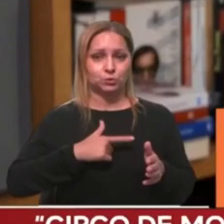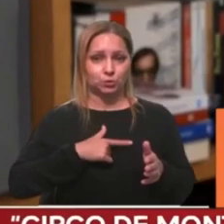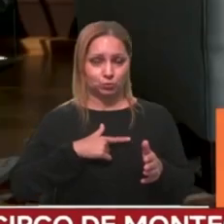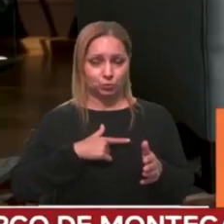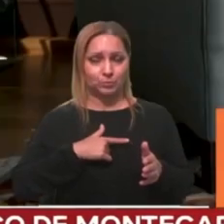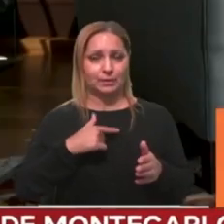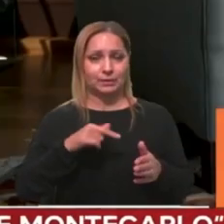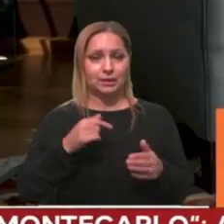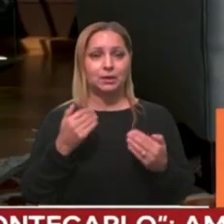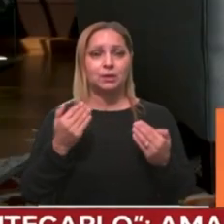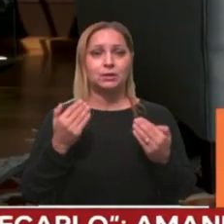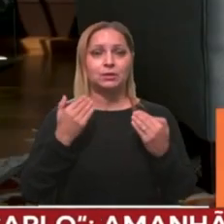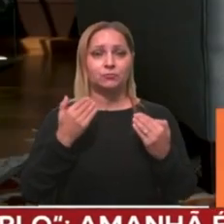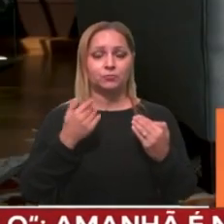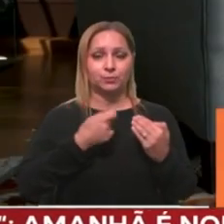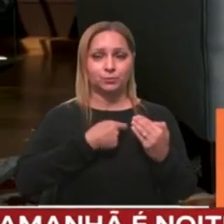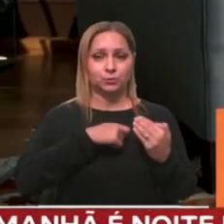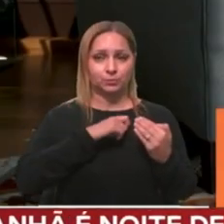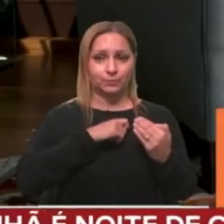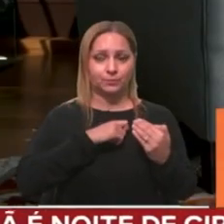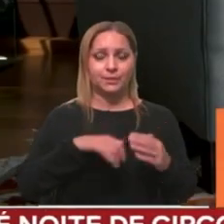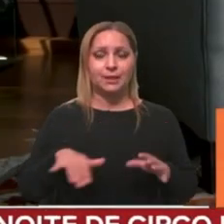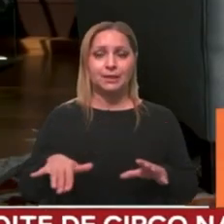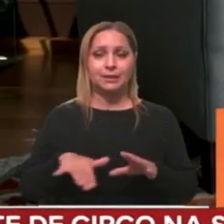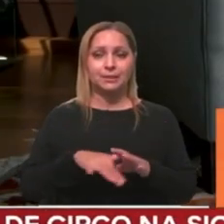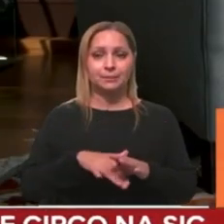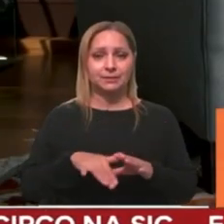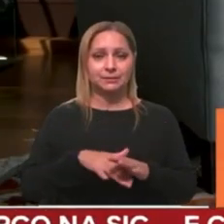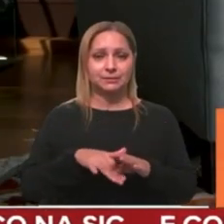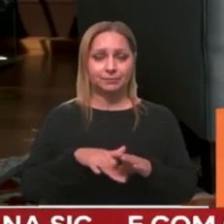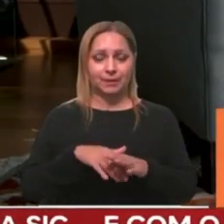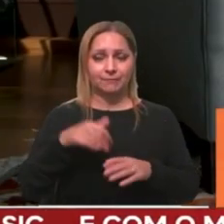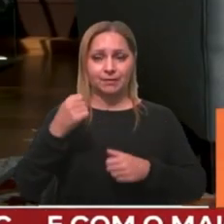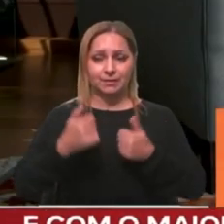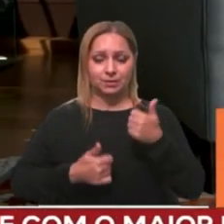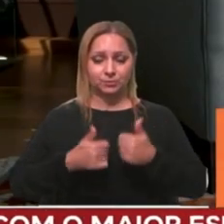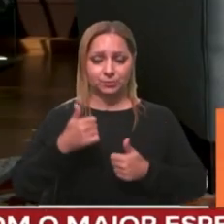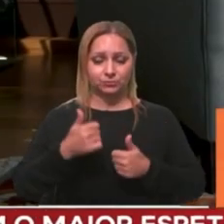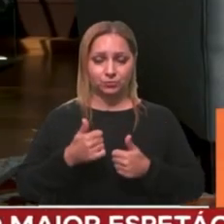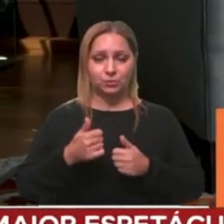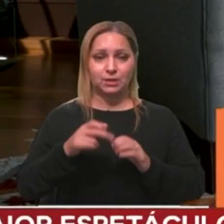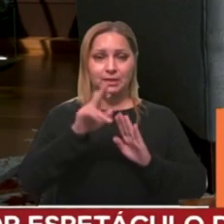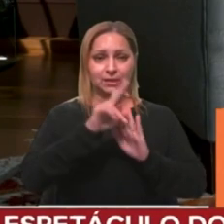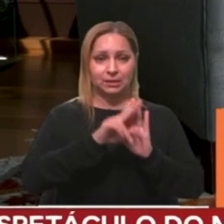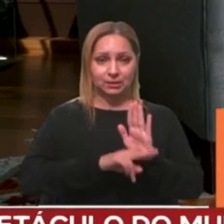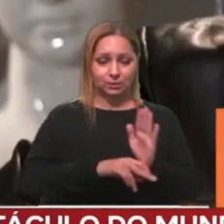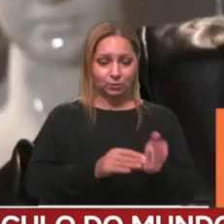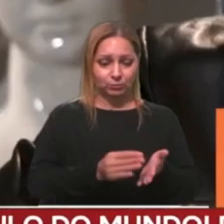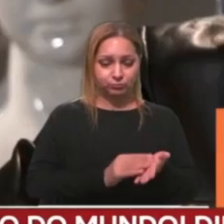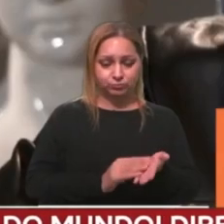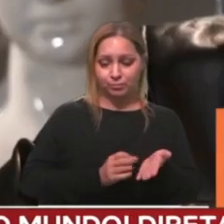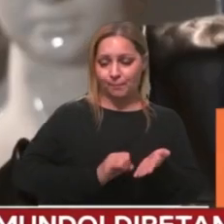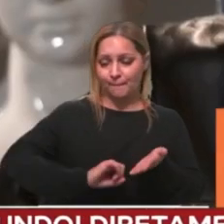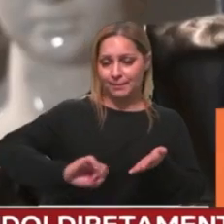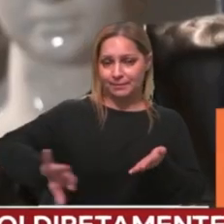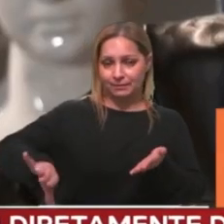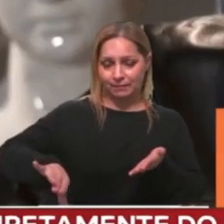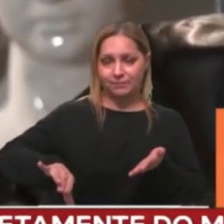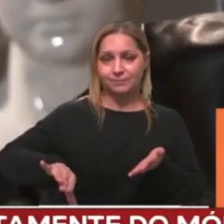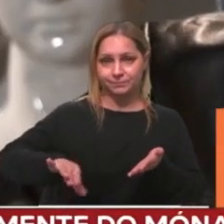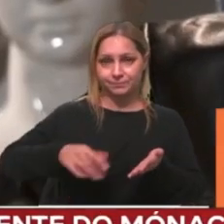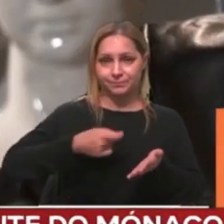p e que participava connosco nas manifestações e depois mandava relatórios para para a polícia e política o que é uma